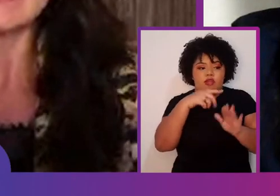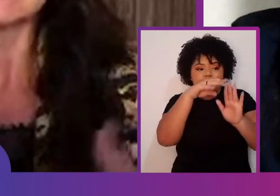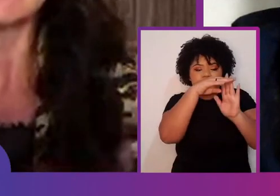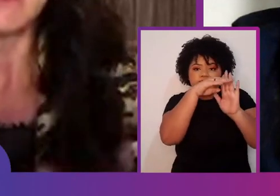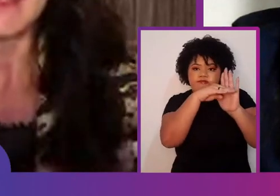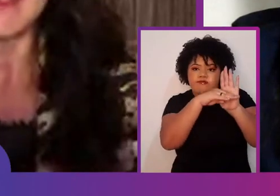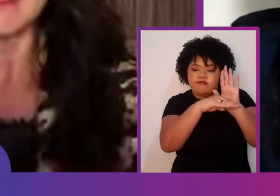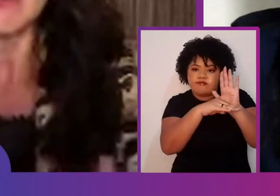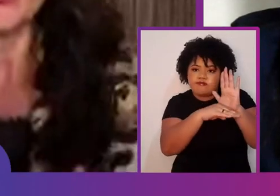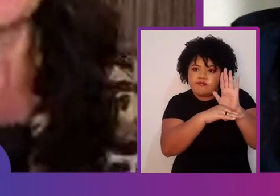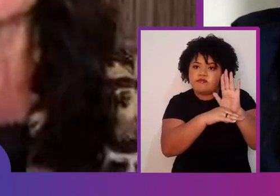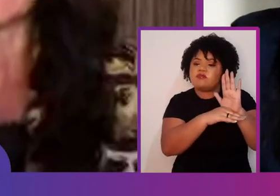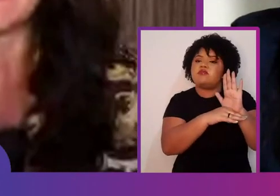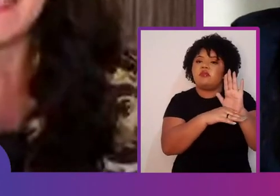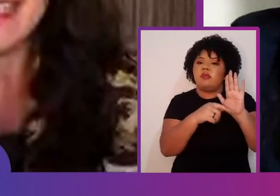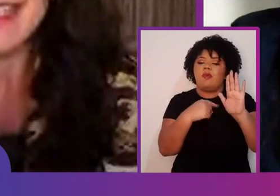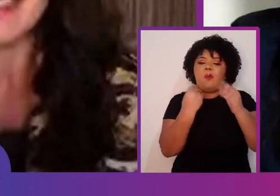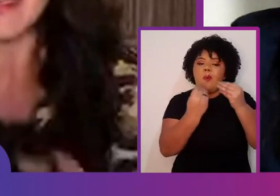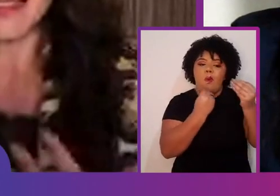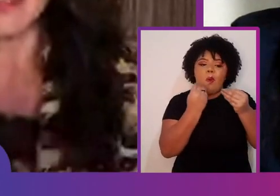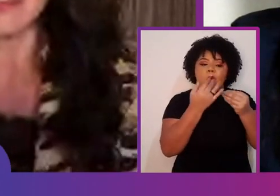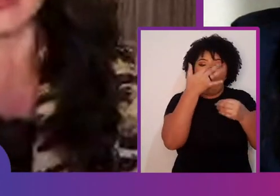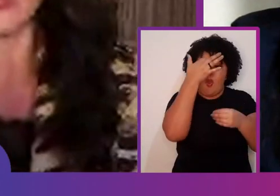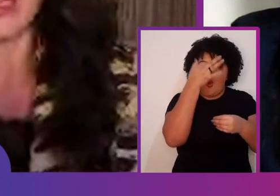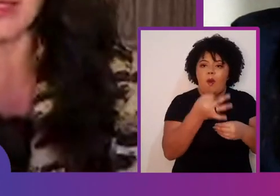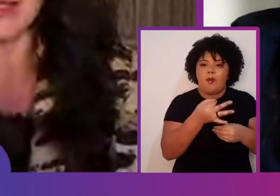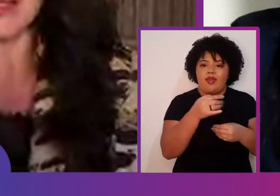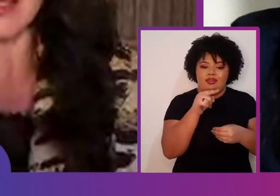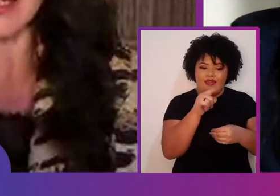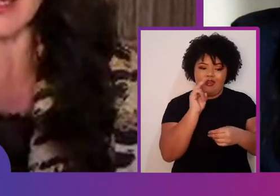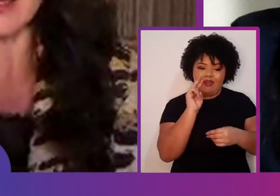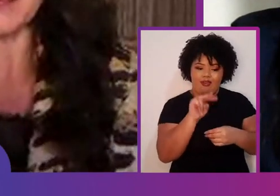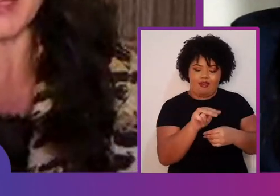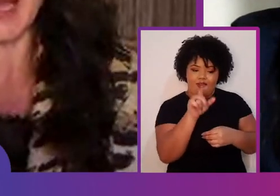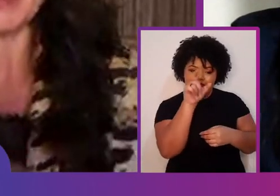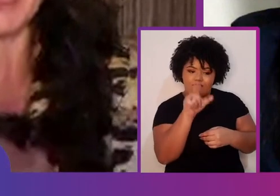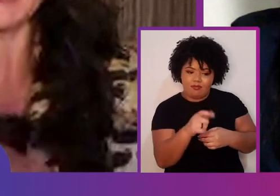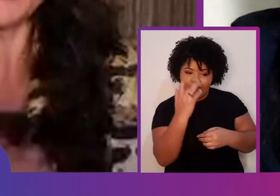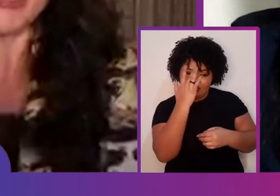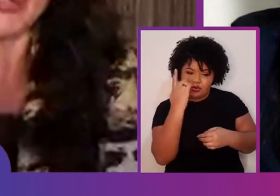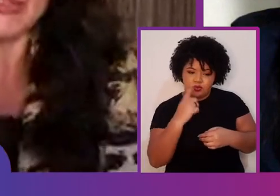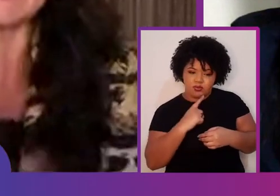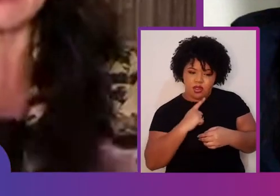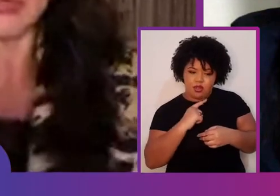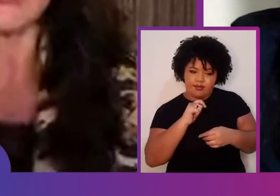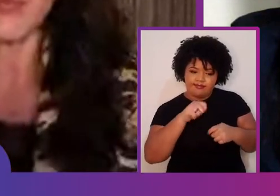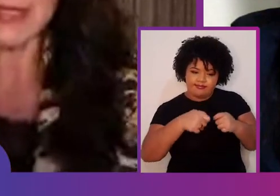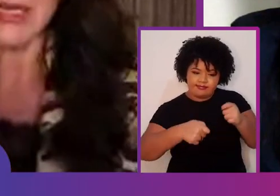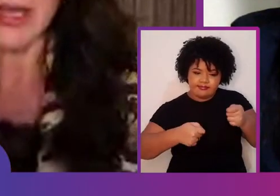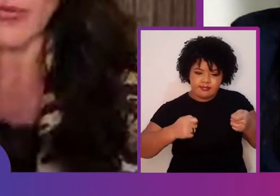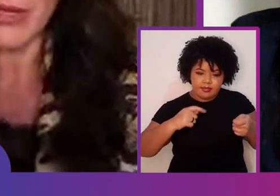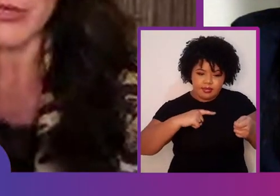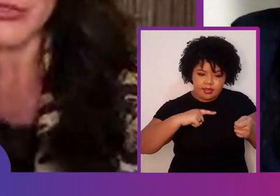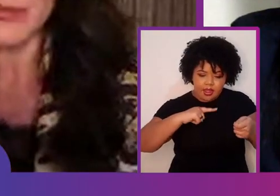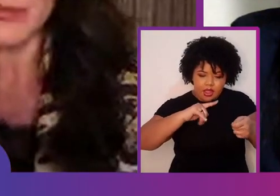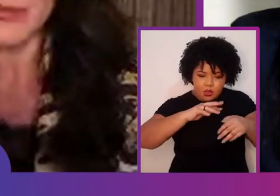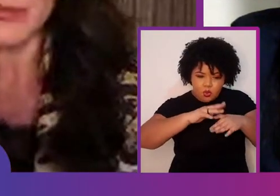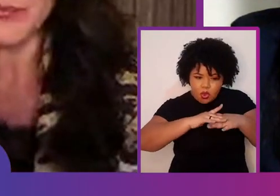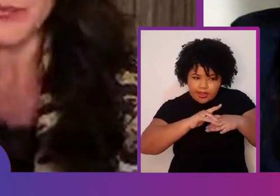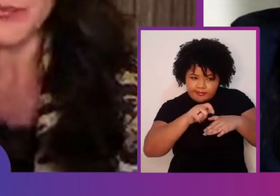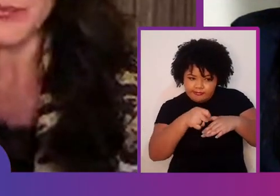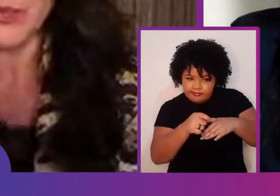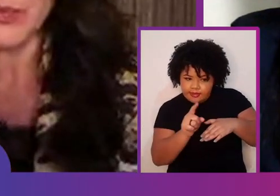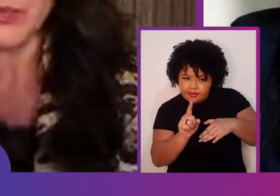para entender os sinais dessas doenças e captá-los antes que se transformassem realmente